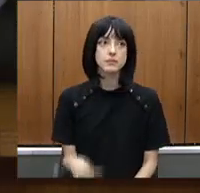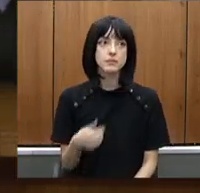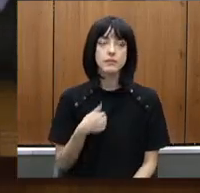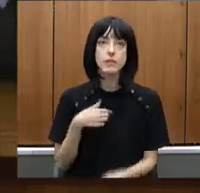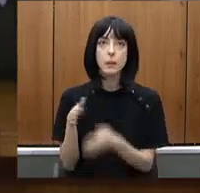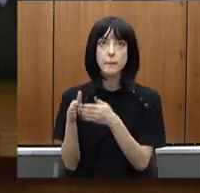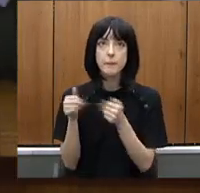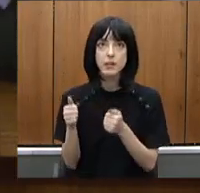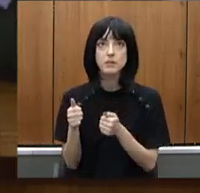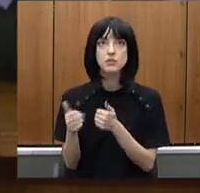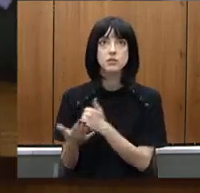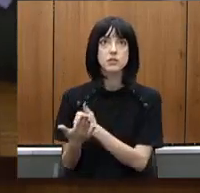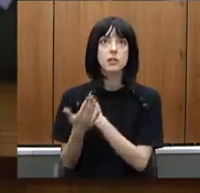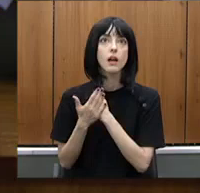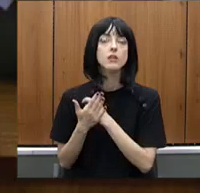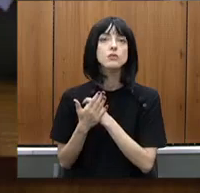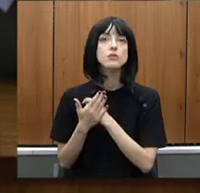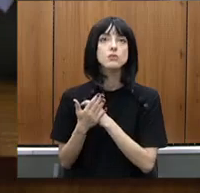excelente